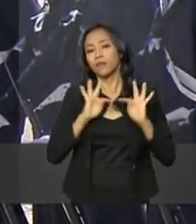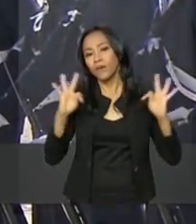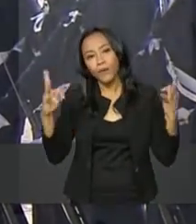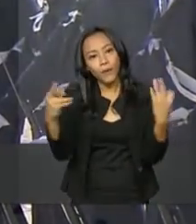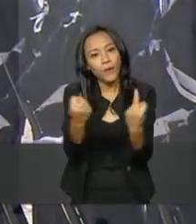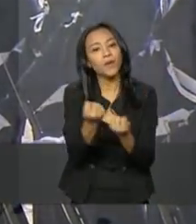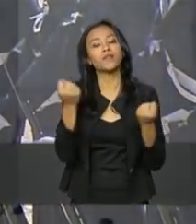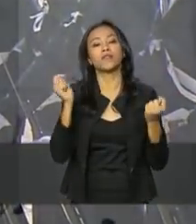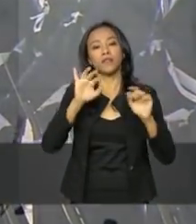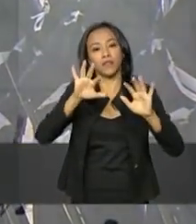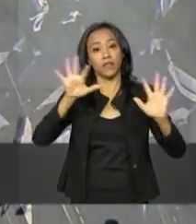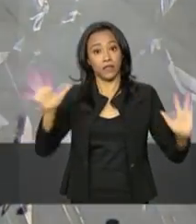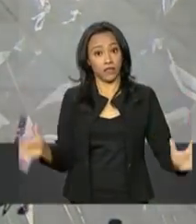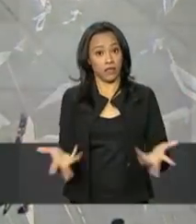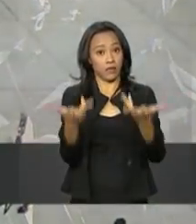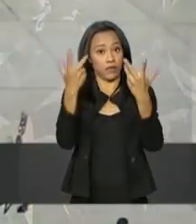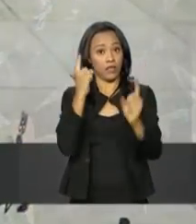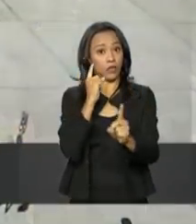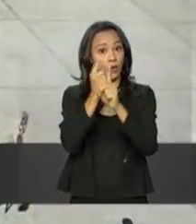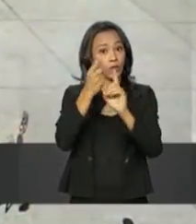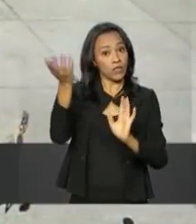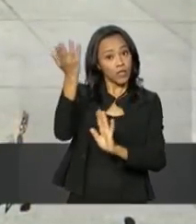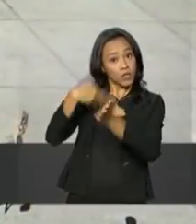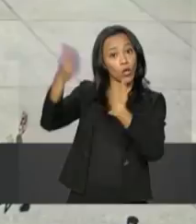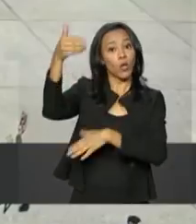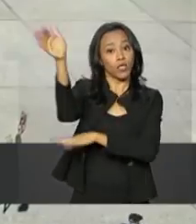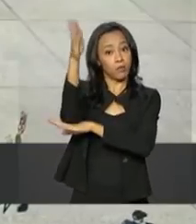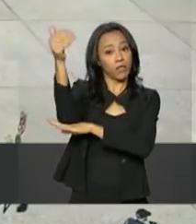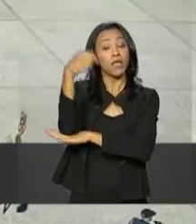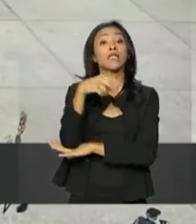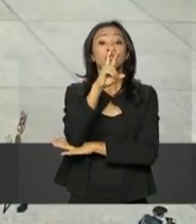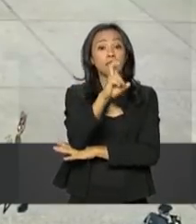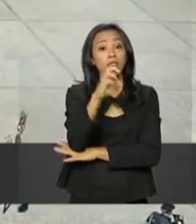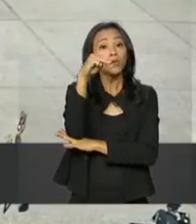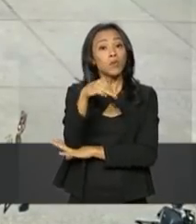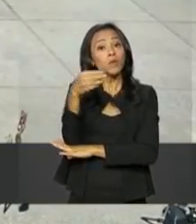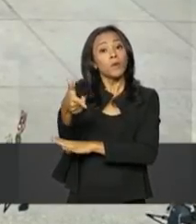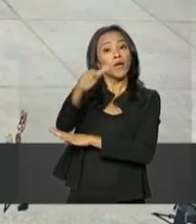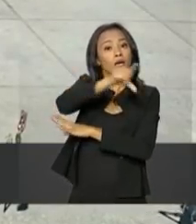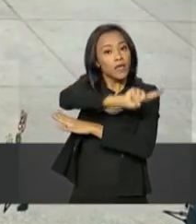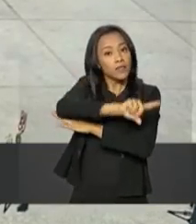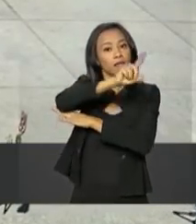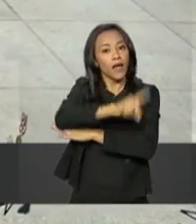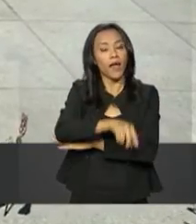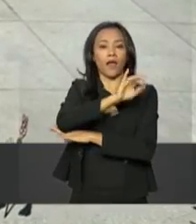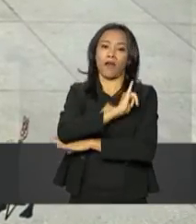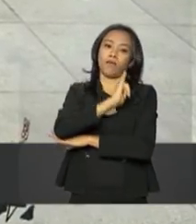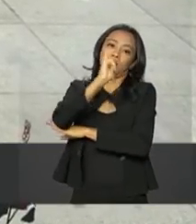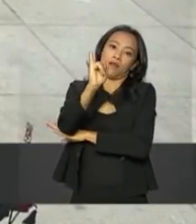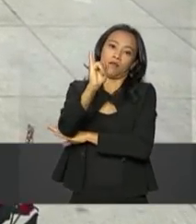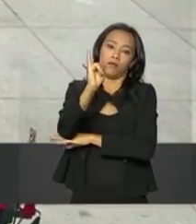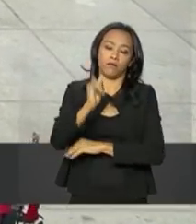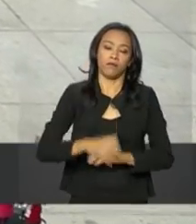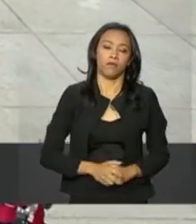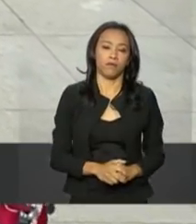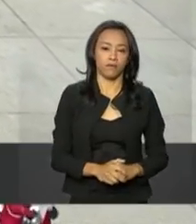cerimoniais em organizações militares, 5 minutos antes é realizado esse sinal para a bandeira.